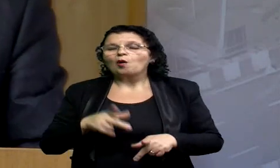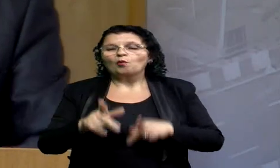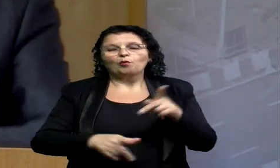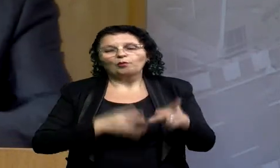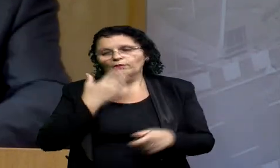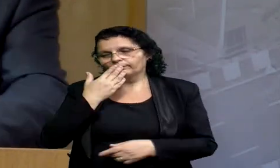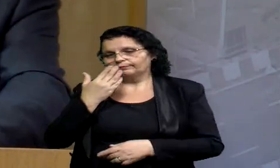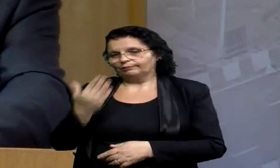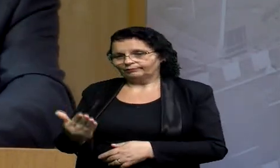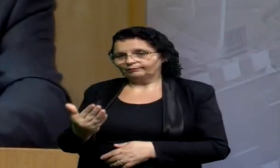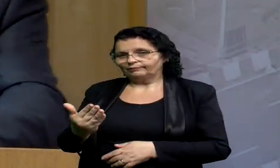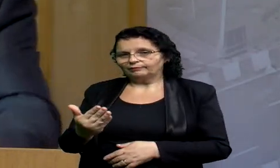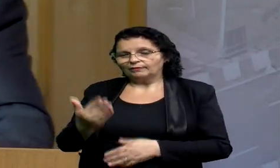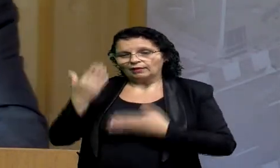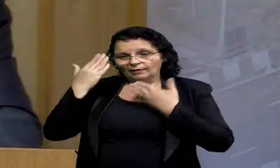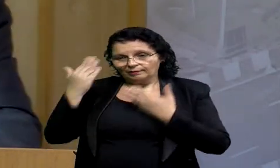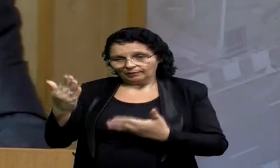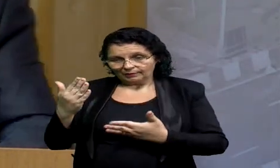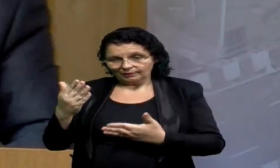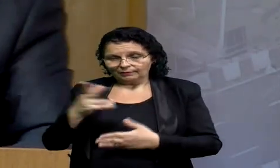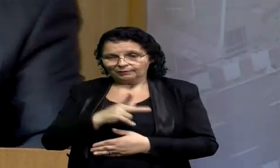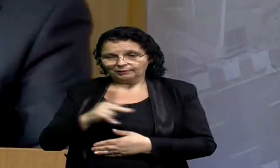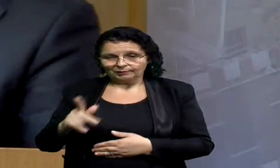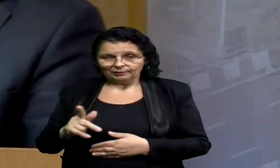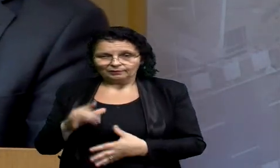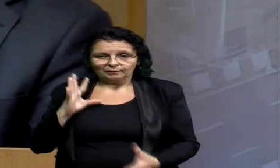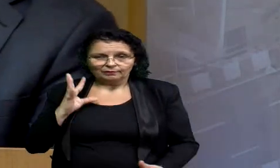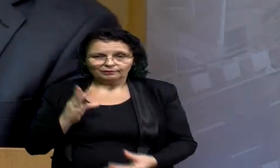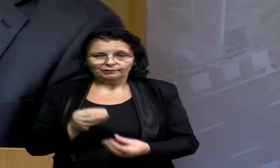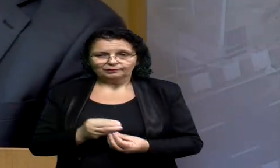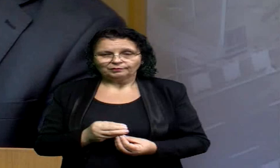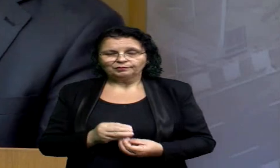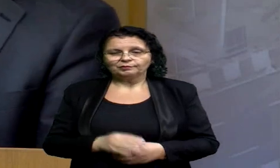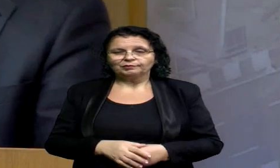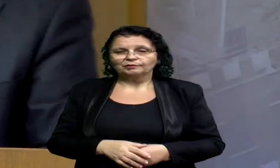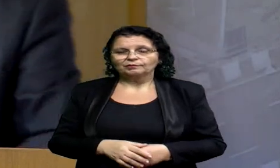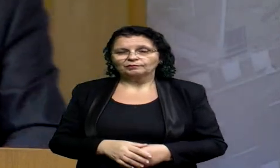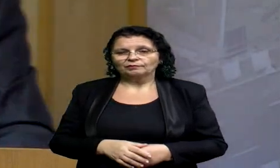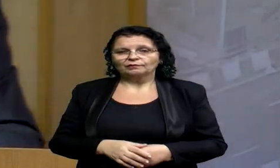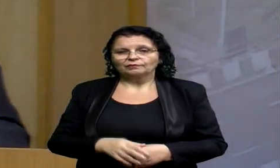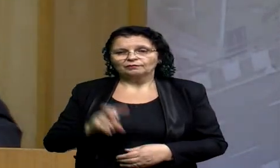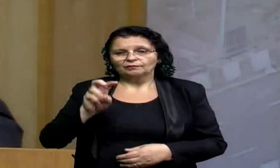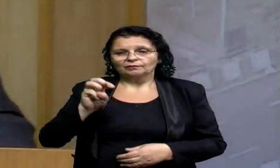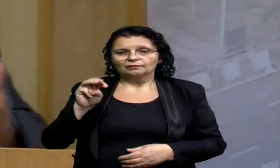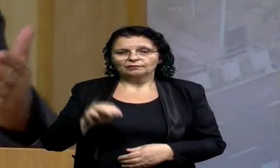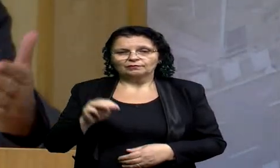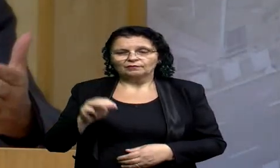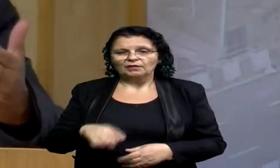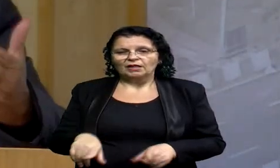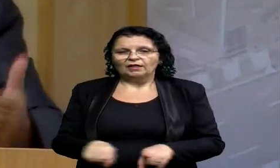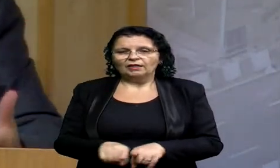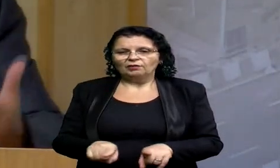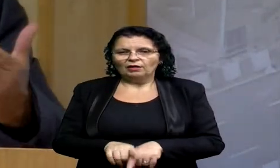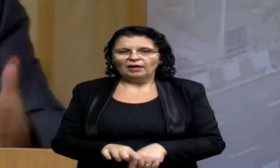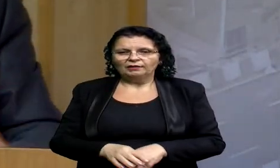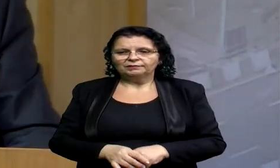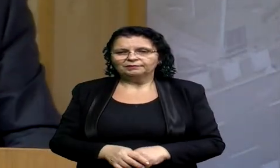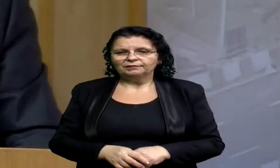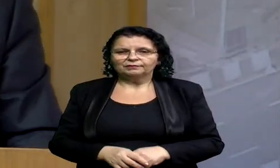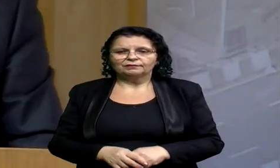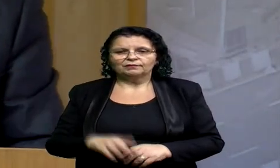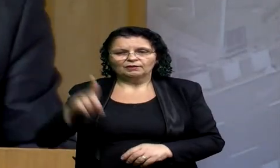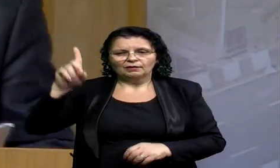população obrigado senhor presidente eram essas as minhas palavras nesses 5 minutos Deus abençoe a